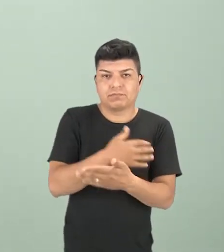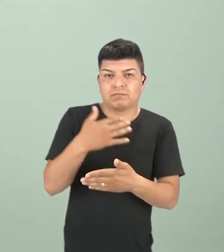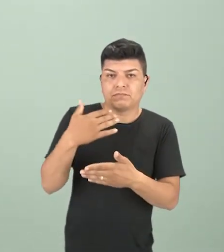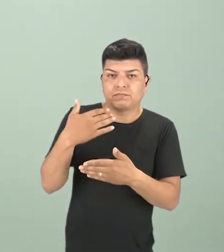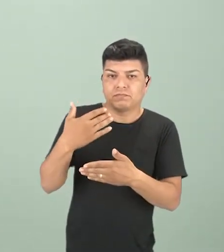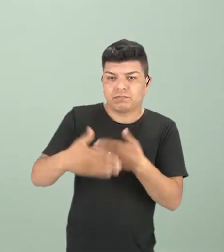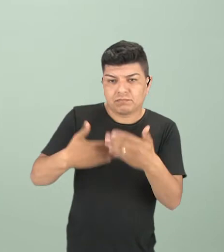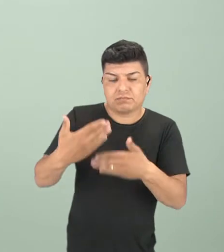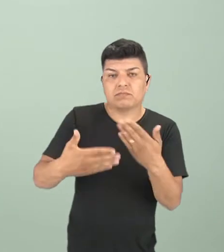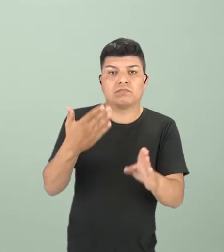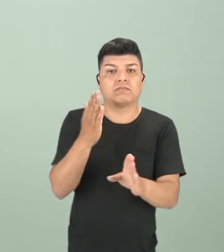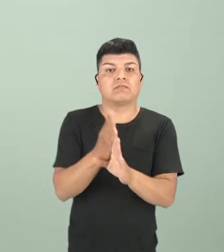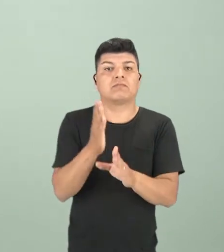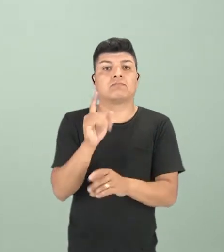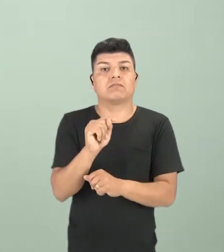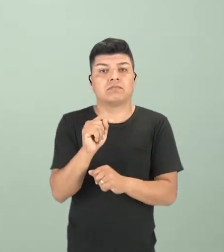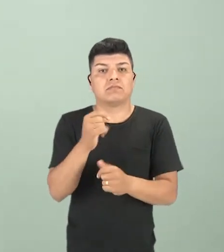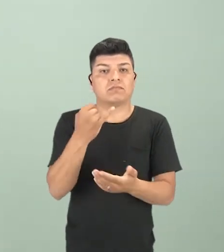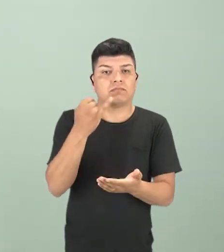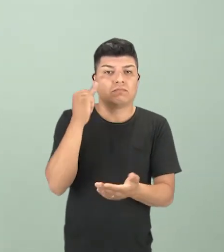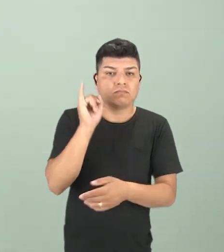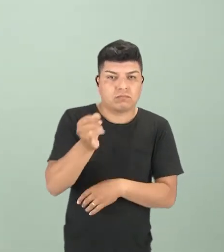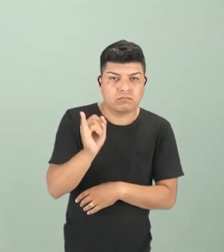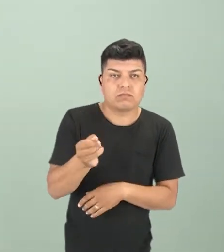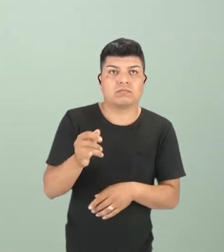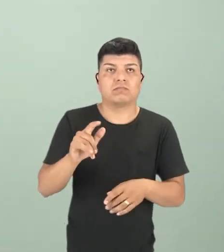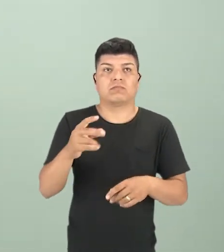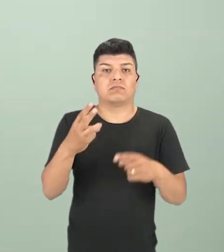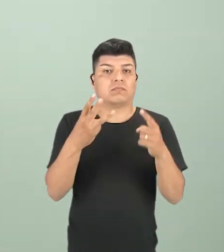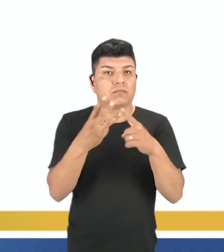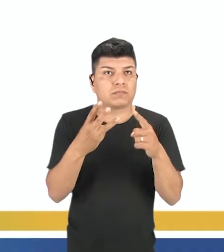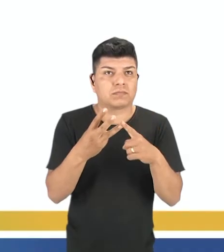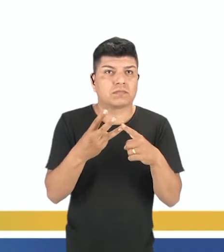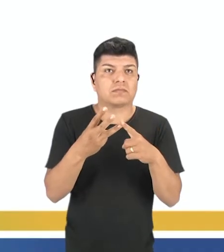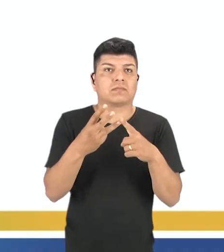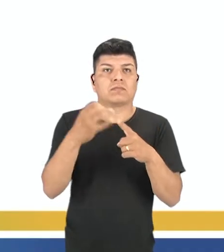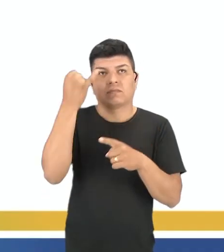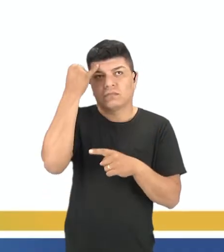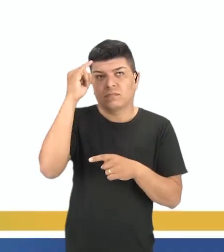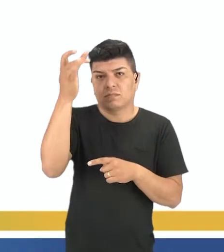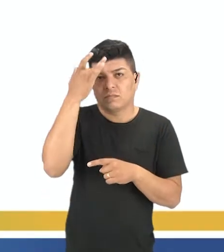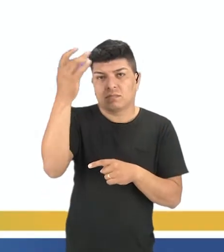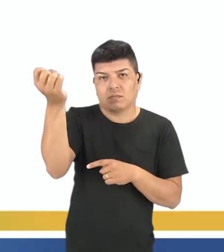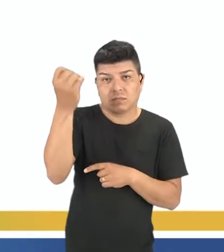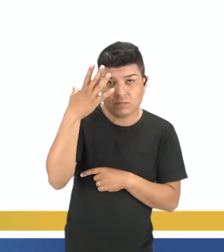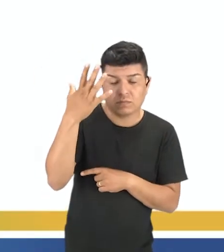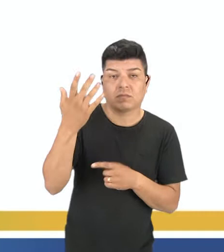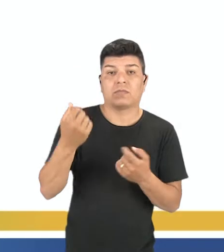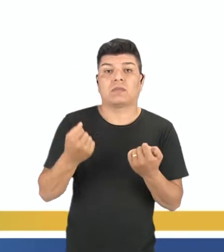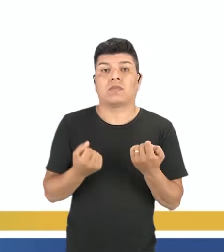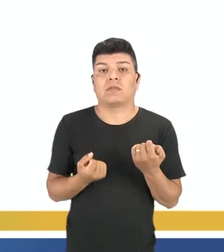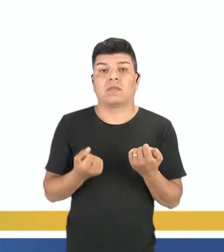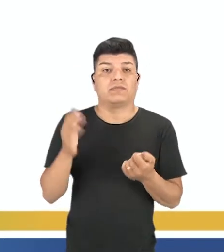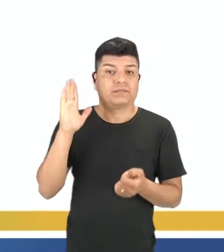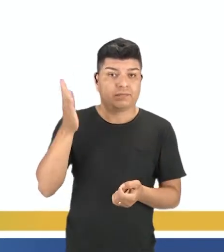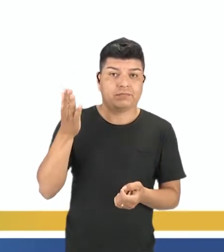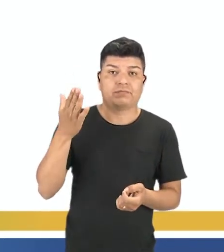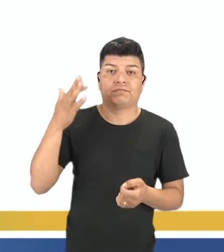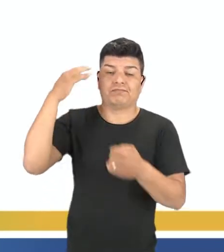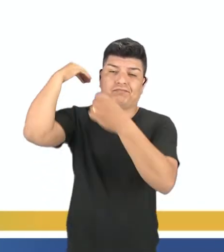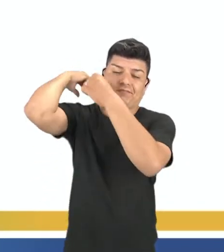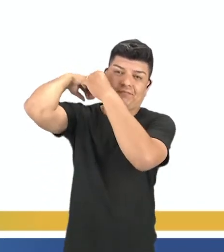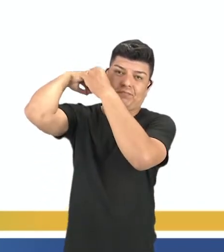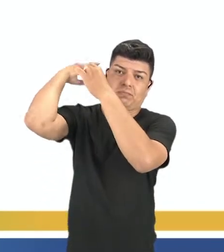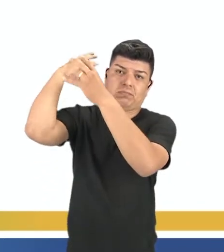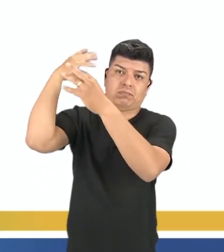longo prazo por conta desses altos impostos. Terceiro ponto, ideias iluministas. As ideias iluministas já vêm